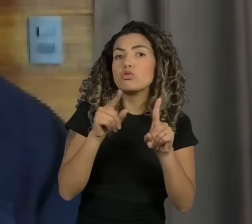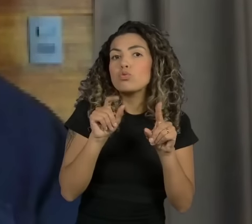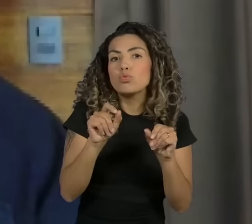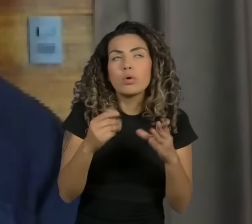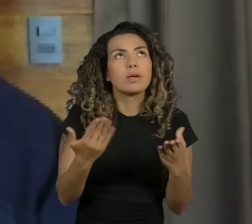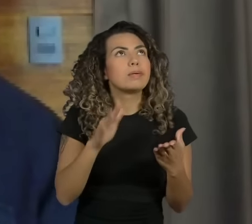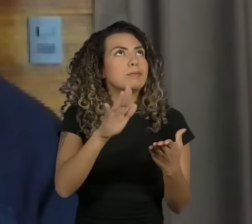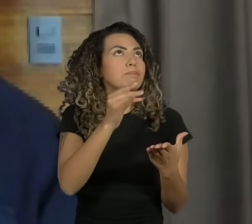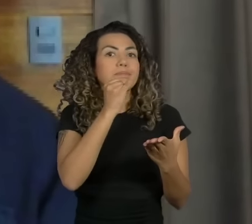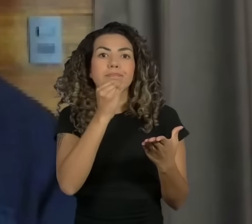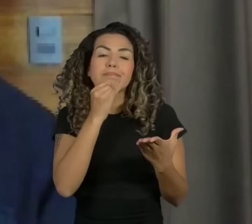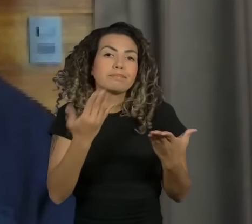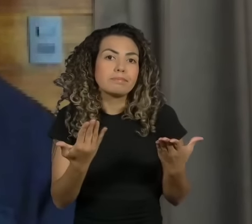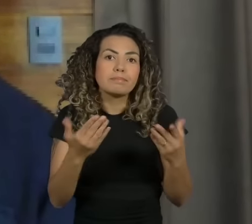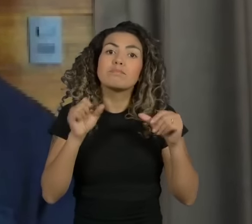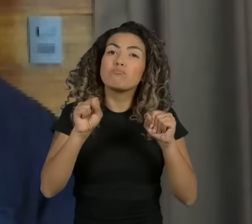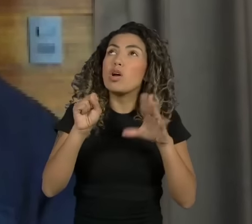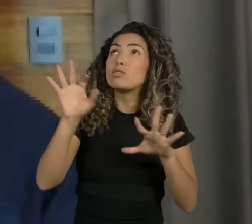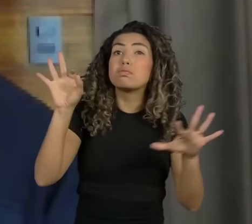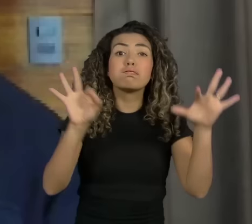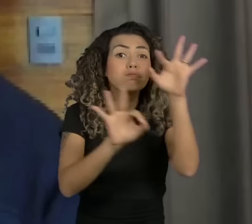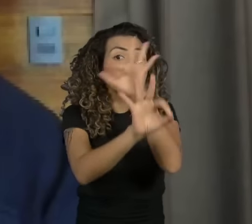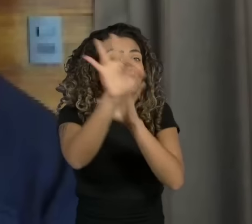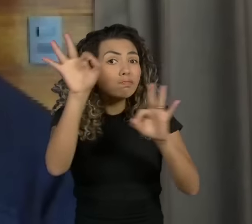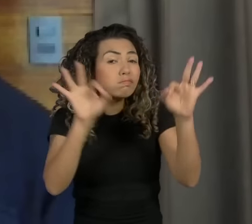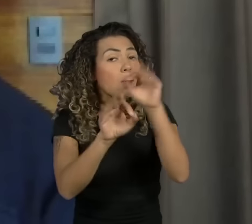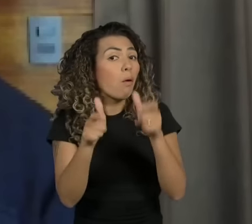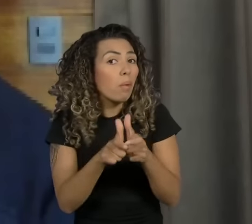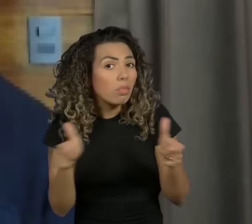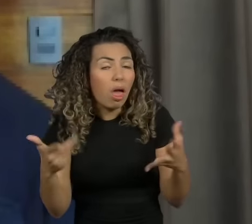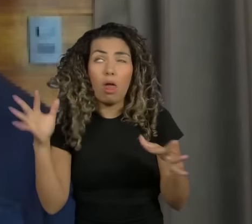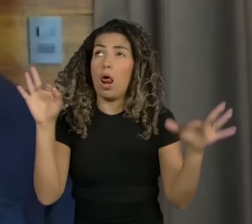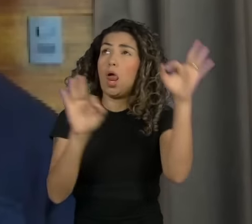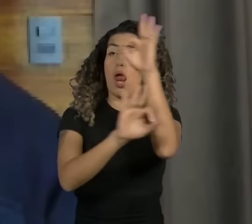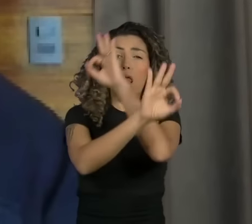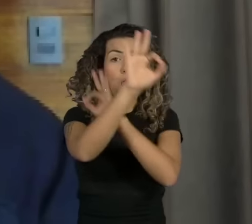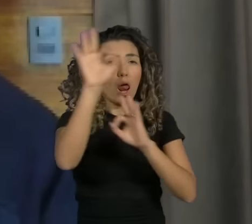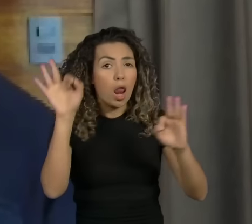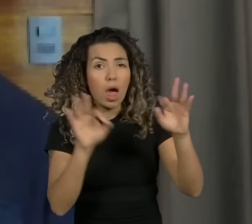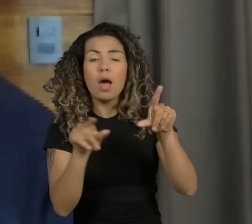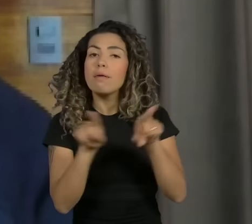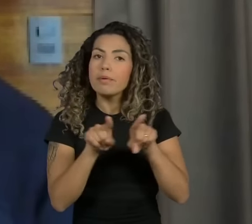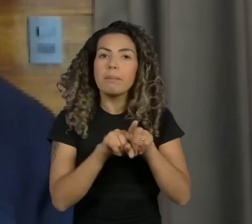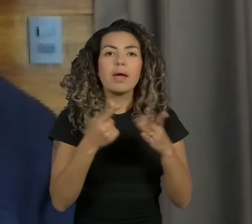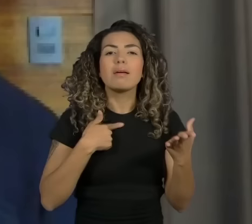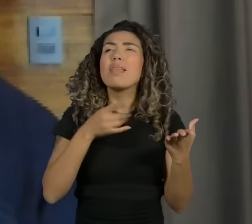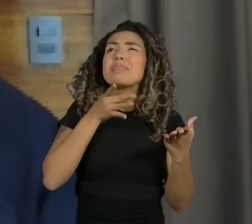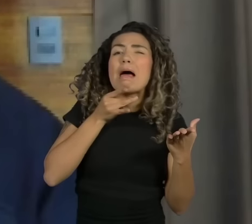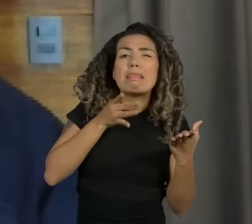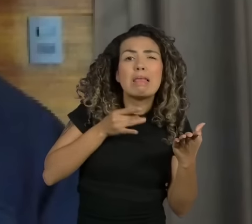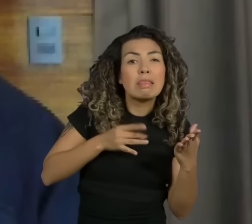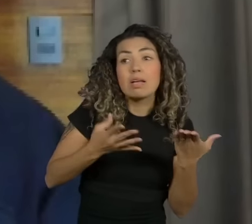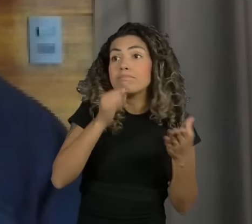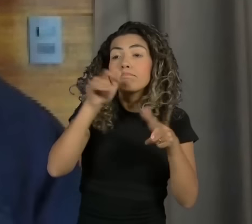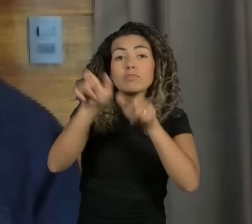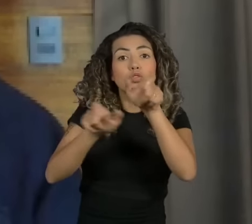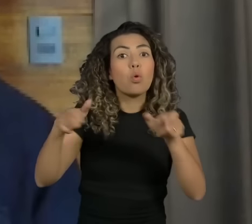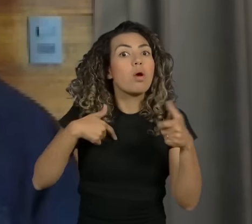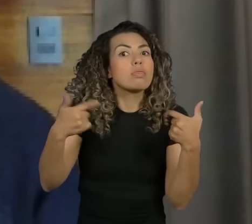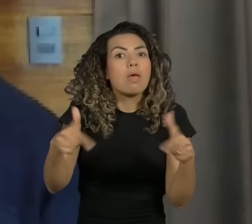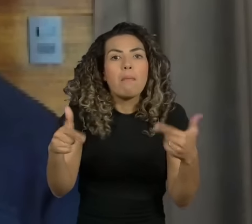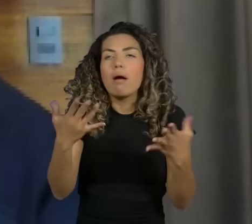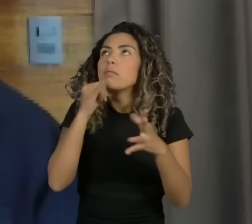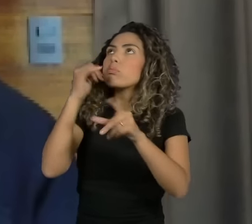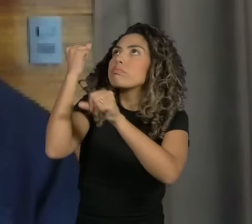por exemplo, proliferação de mosquitos, desidratação, trabalhadores que precisam ficar expostos ali, que trabalham